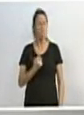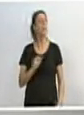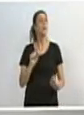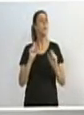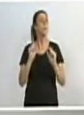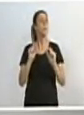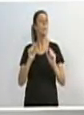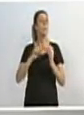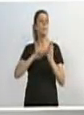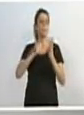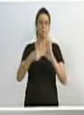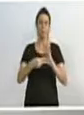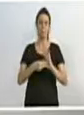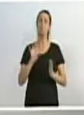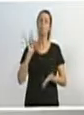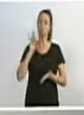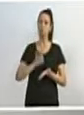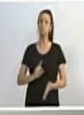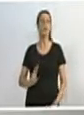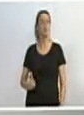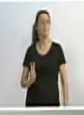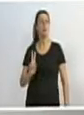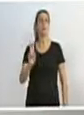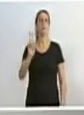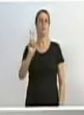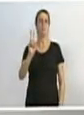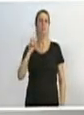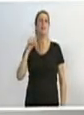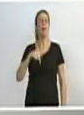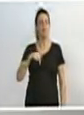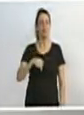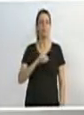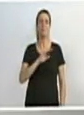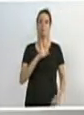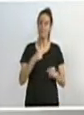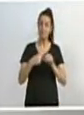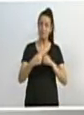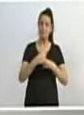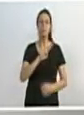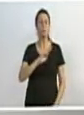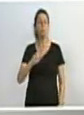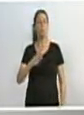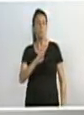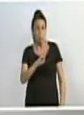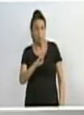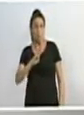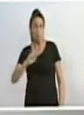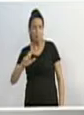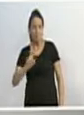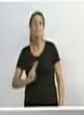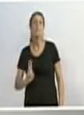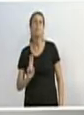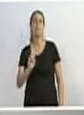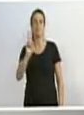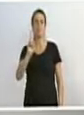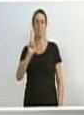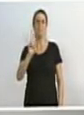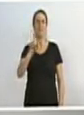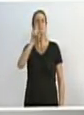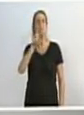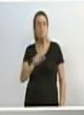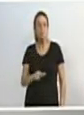mais é do que o reconhecimento da cidade de Blumenau a algo que já está previsto na nossa Constituição Estadual,